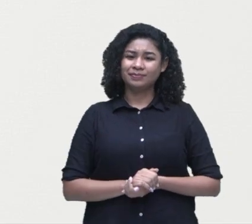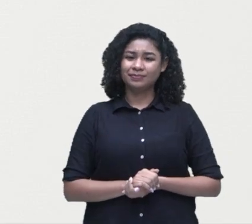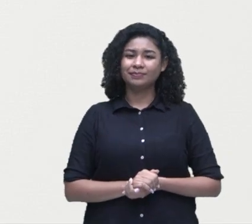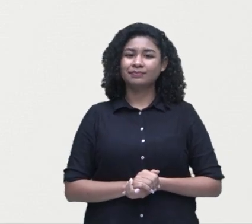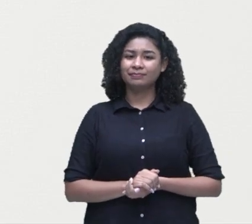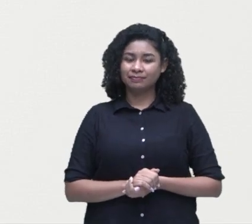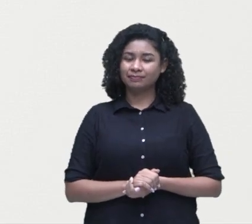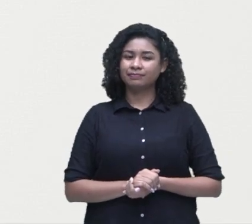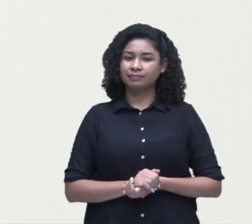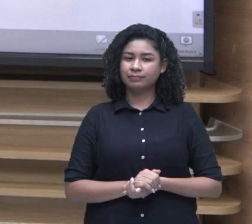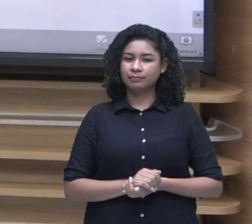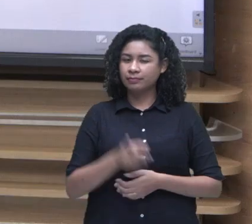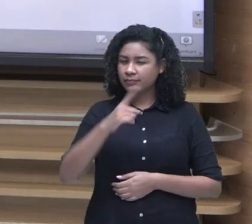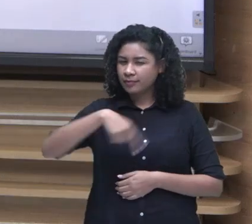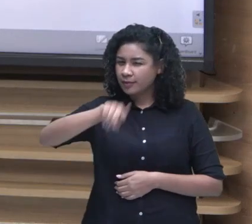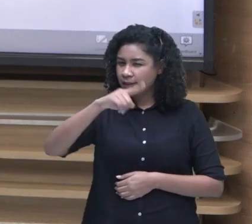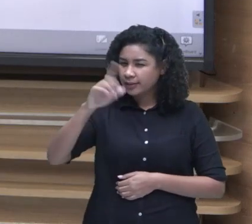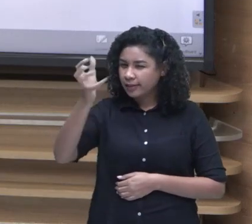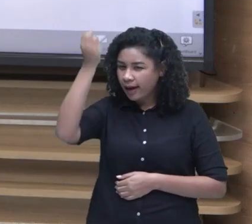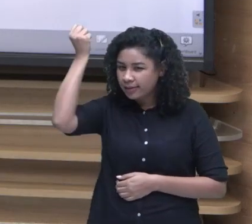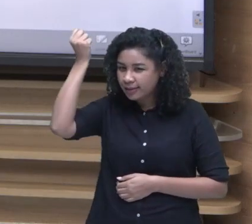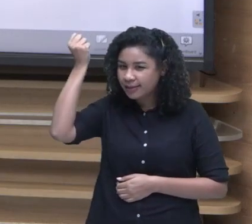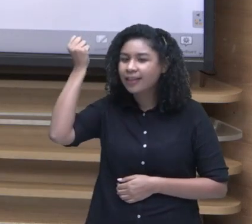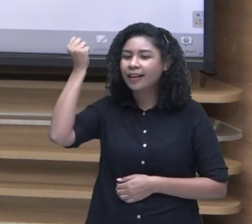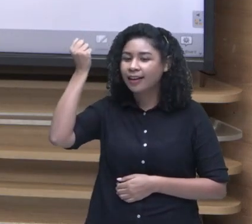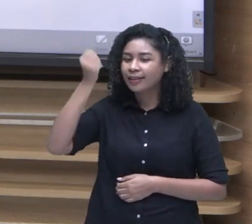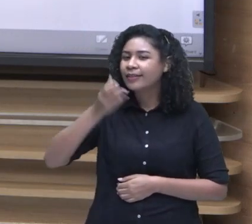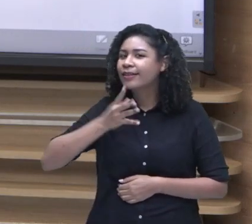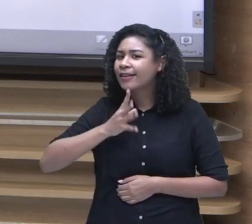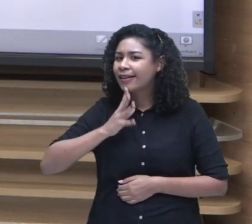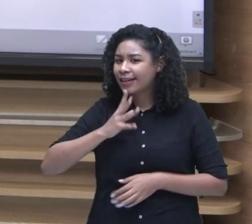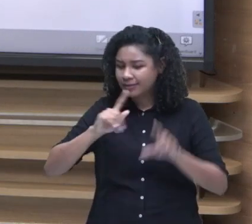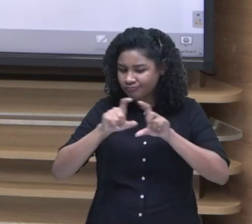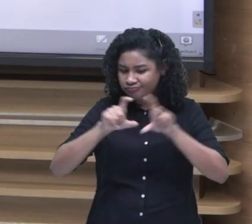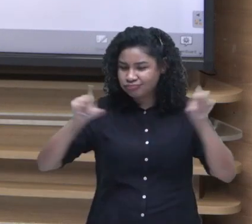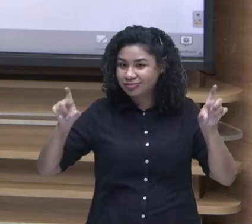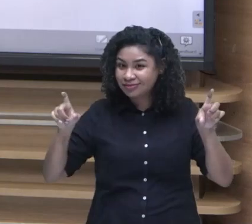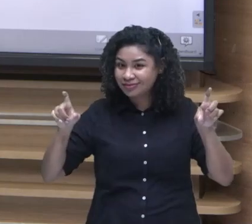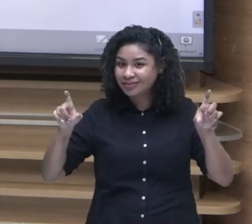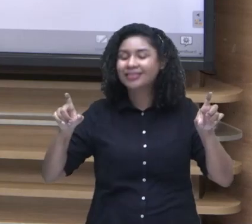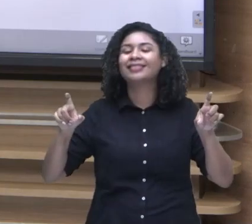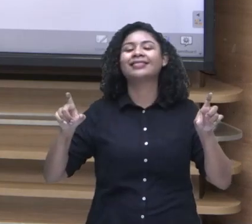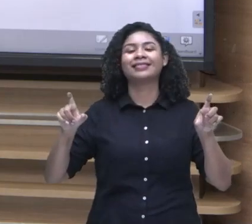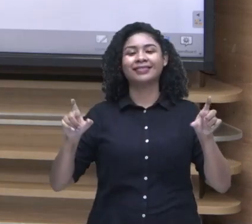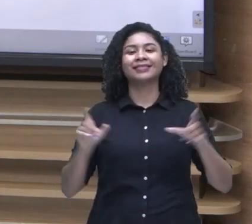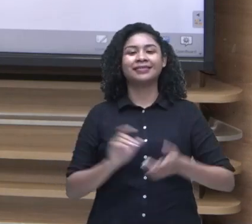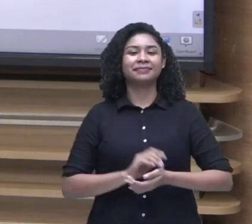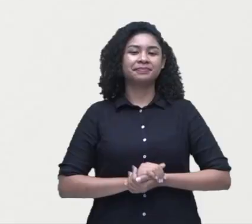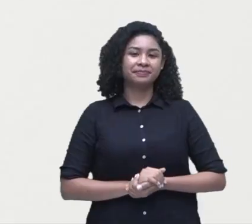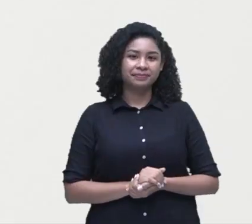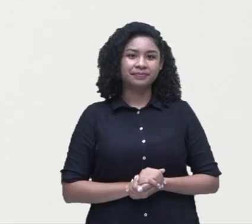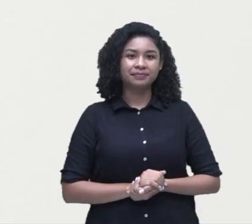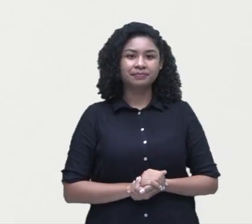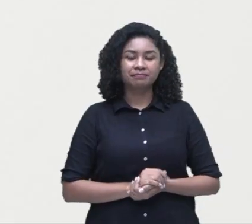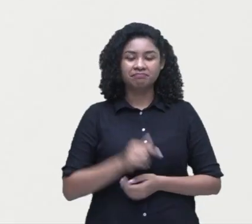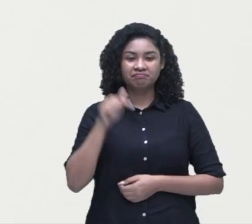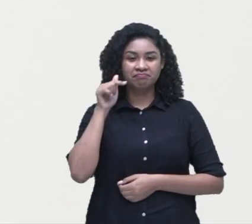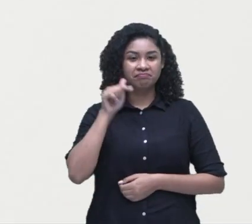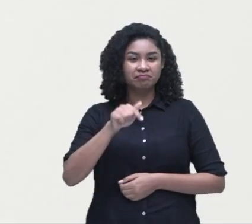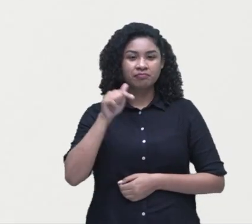pedra. Não sei se você já, né, conhece esse texto, mas ele é